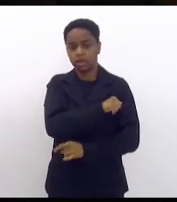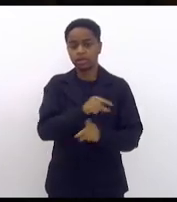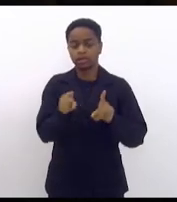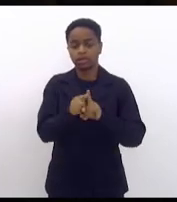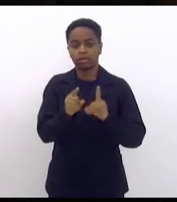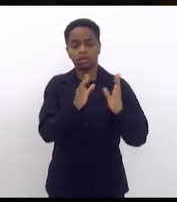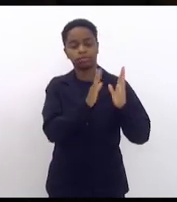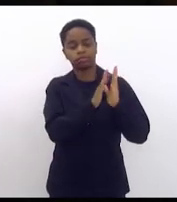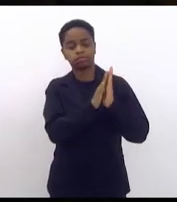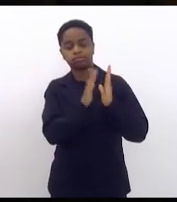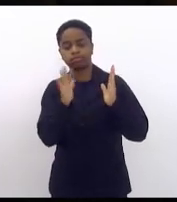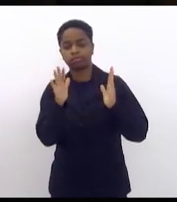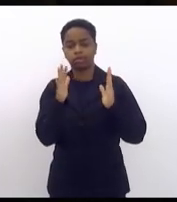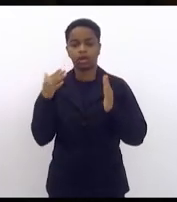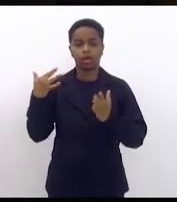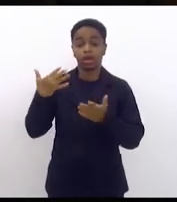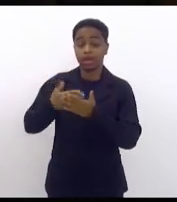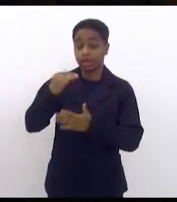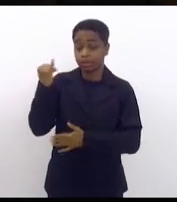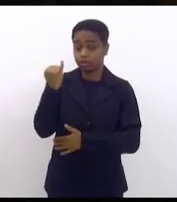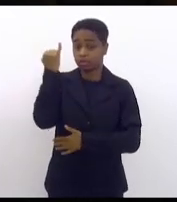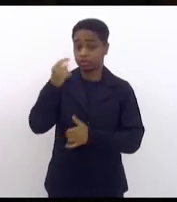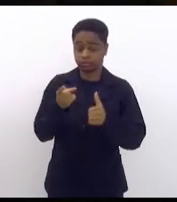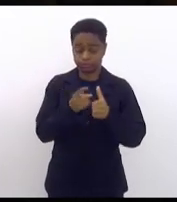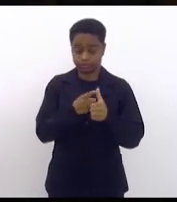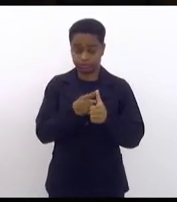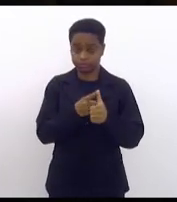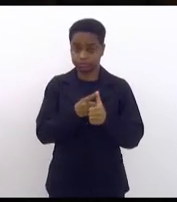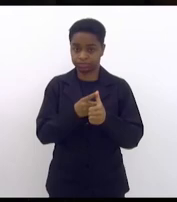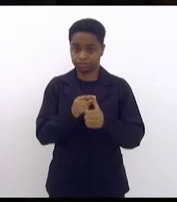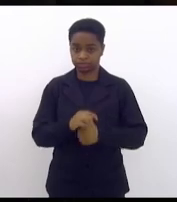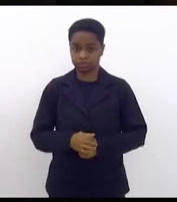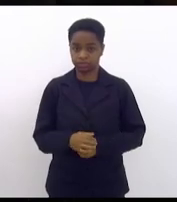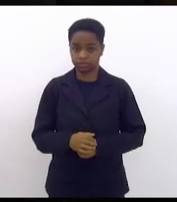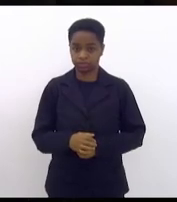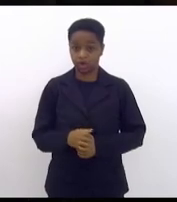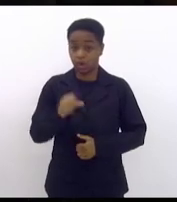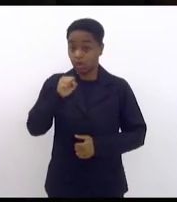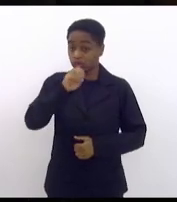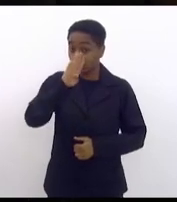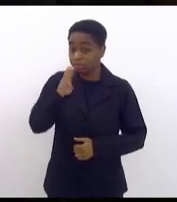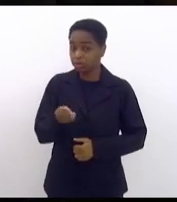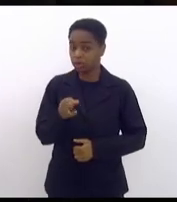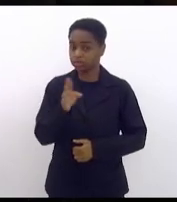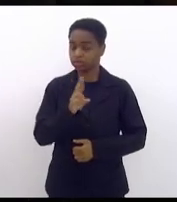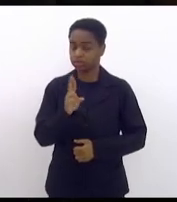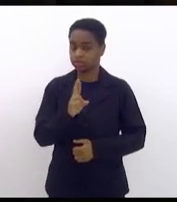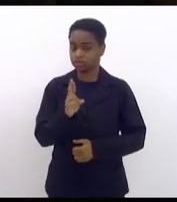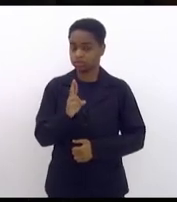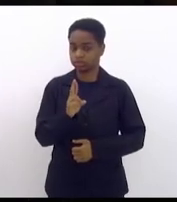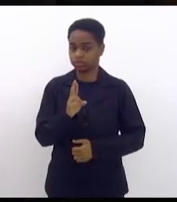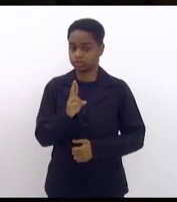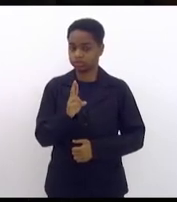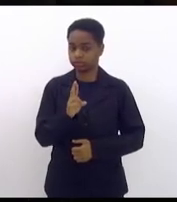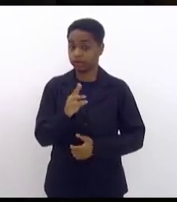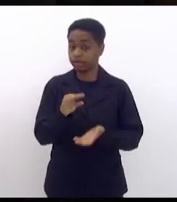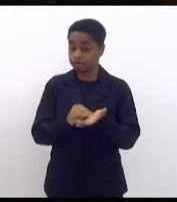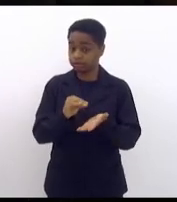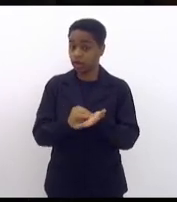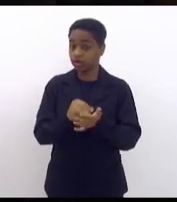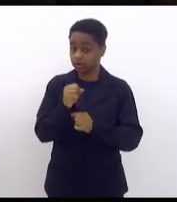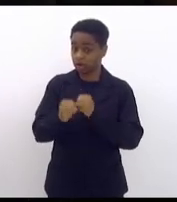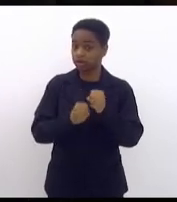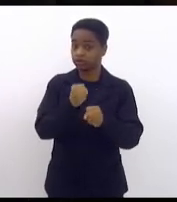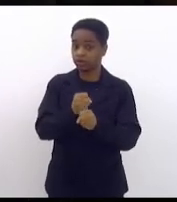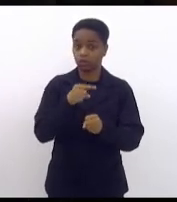recente, que são fundamentais. Em primeiro lugar, 8 bilhões de reais, que é o que vai faltar para o Rio de Janeiro